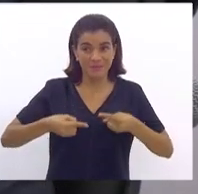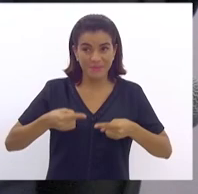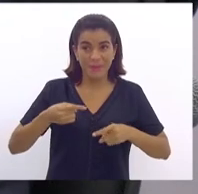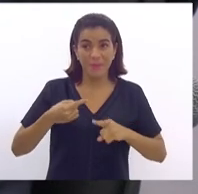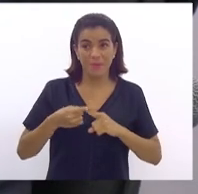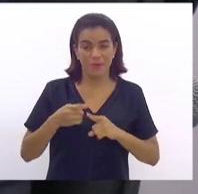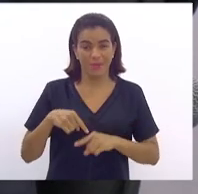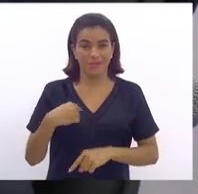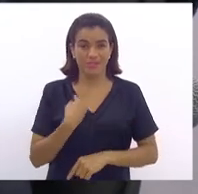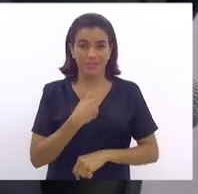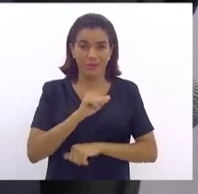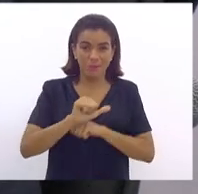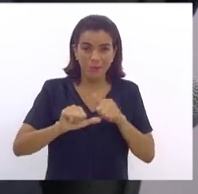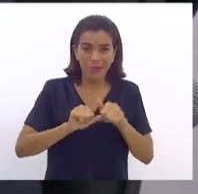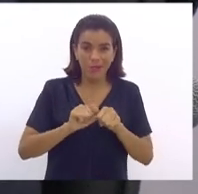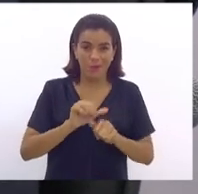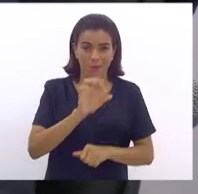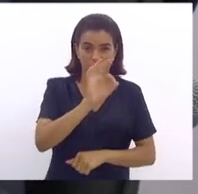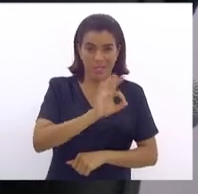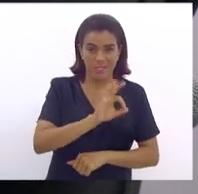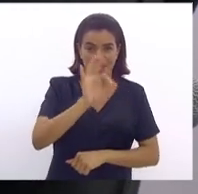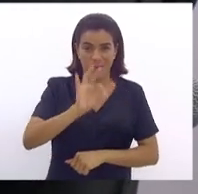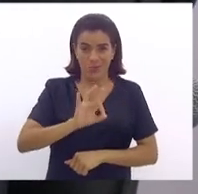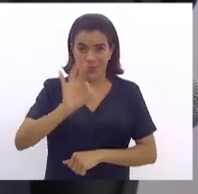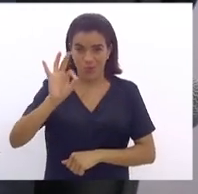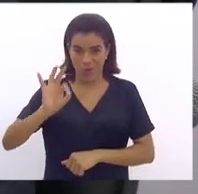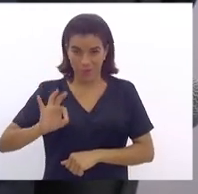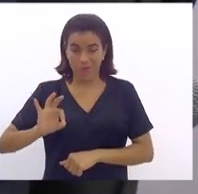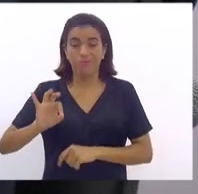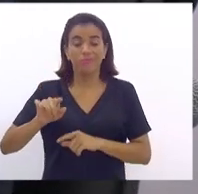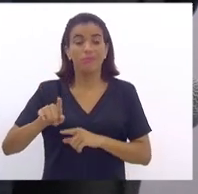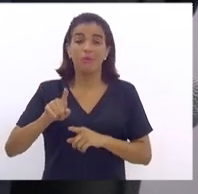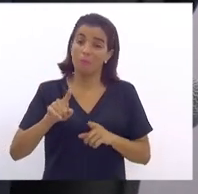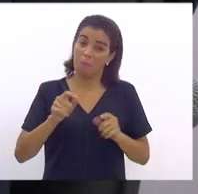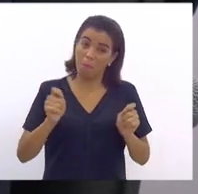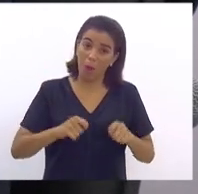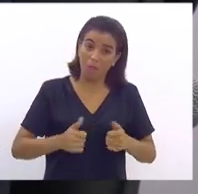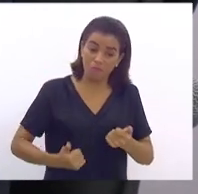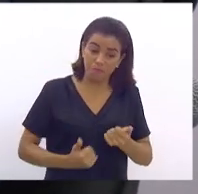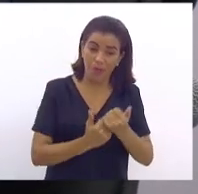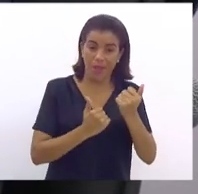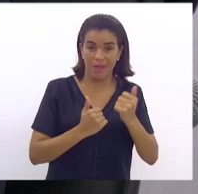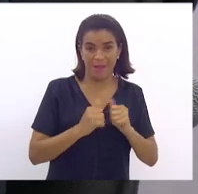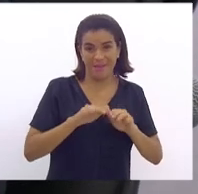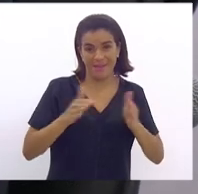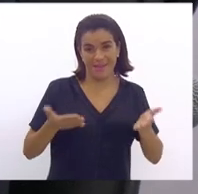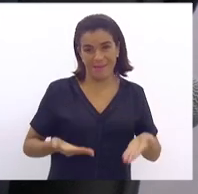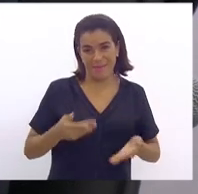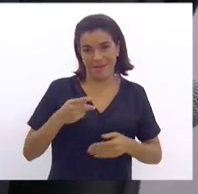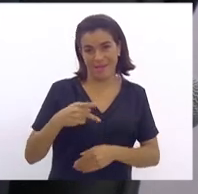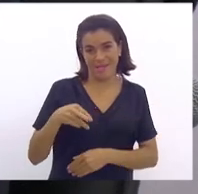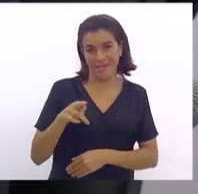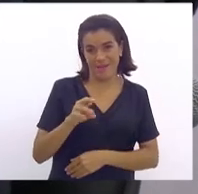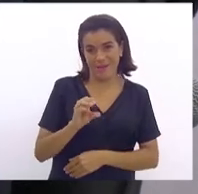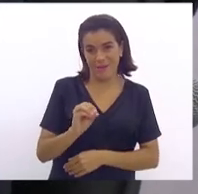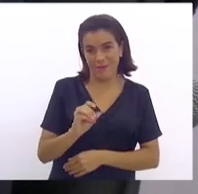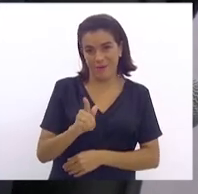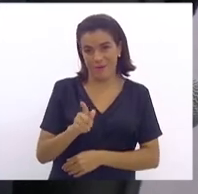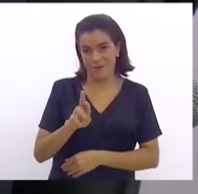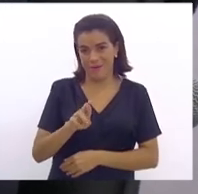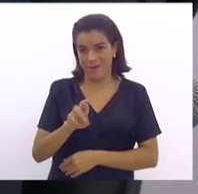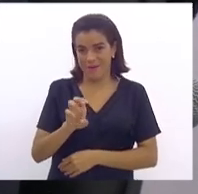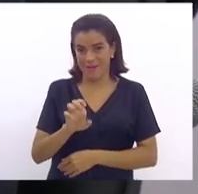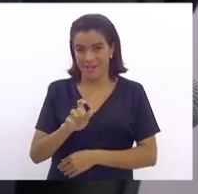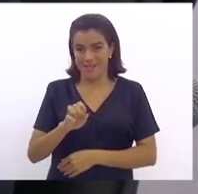já que a gente está alterando os percentuais, pode ser, por força da bancada progressista, um momento de discutir também